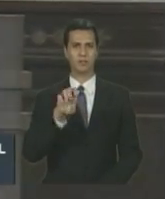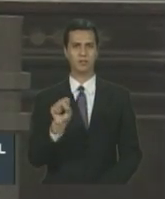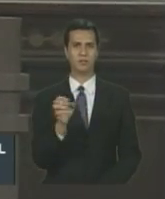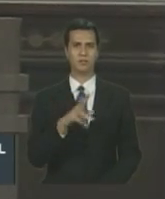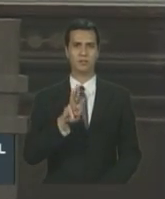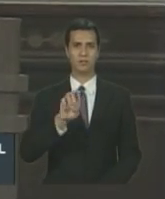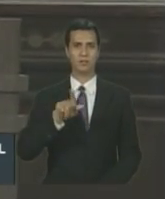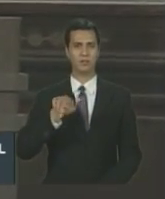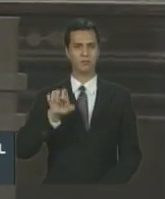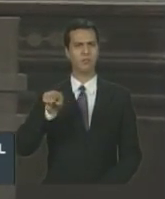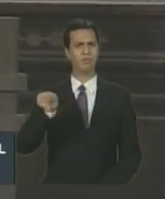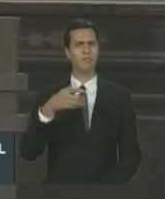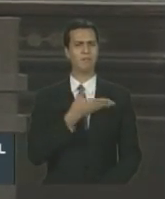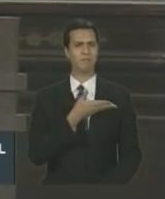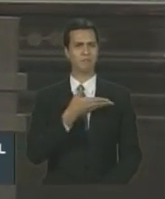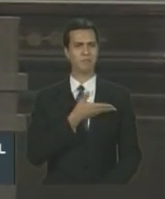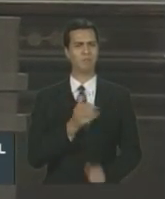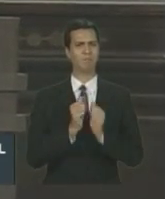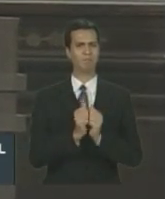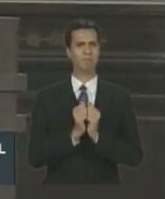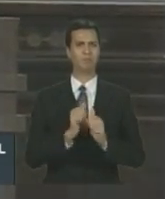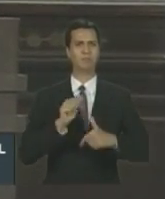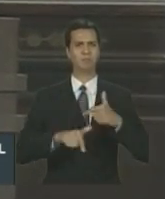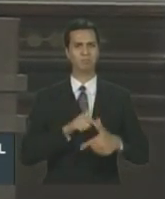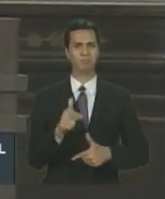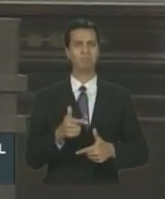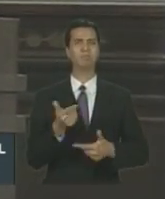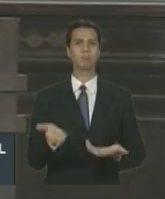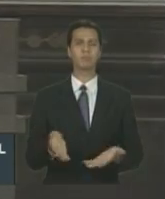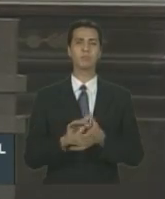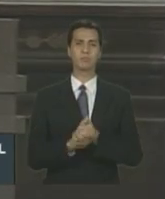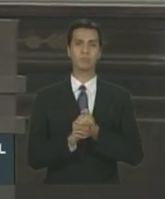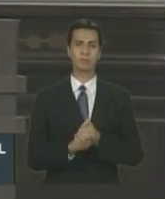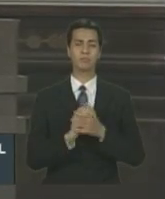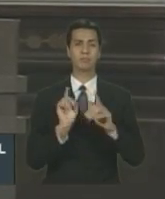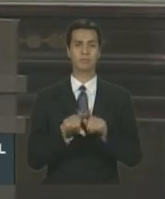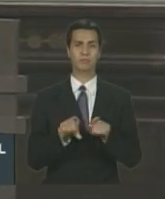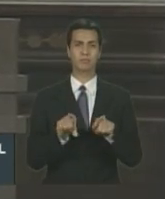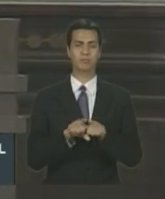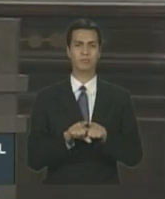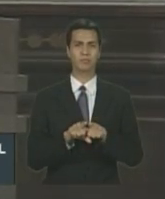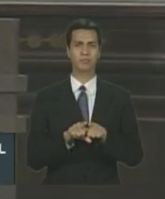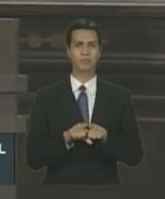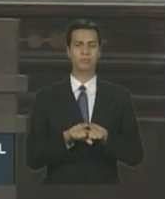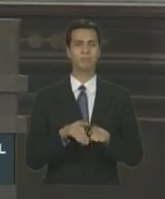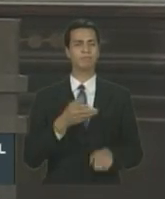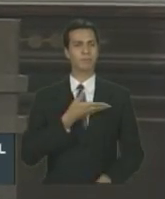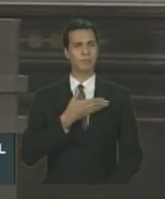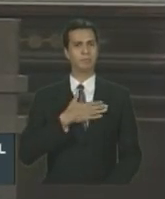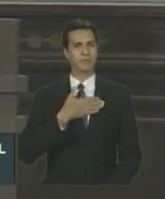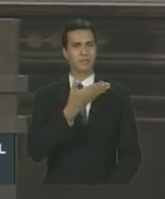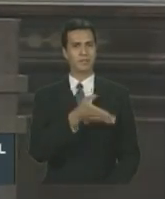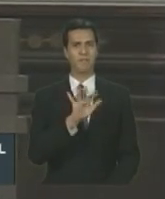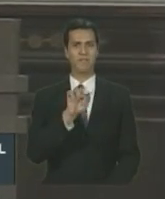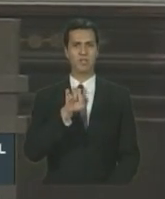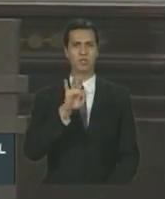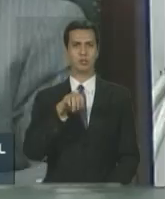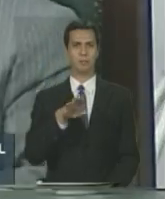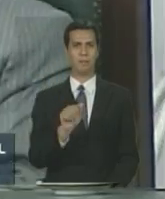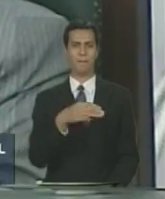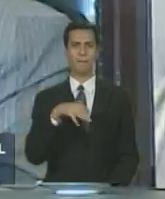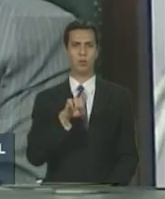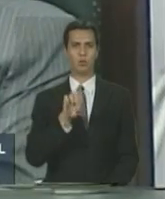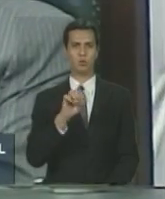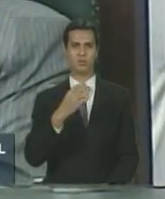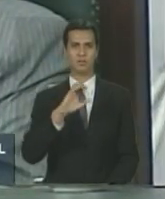amigo, companheiro Jacques Wagner, cumprimentando a minha amiga Fátima Mendonça